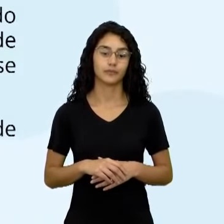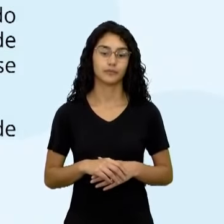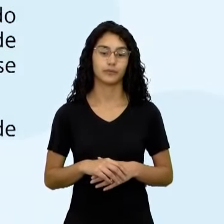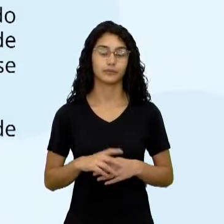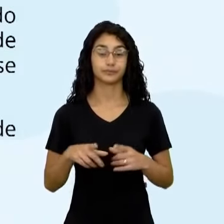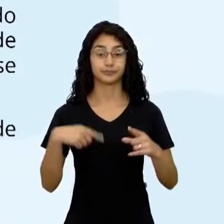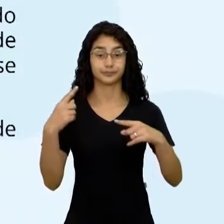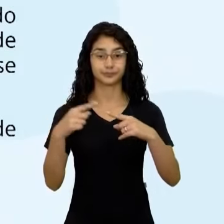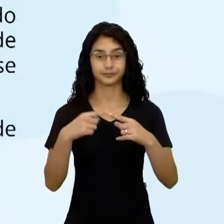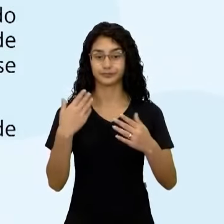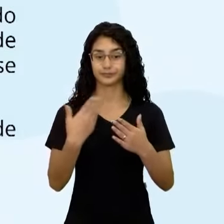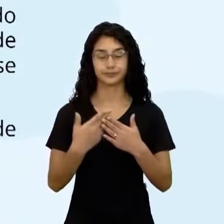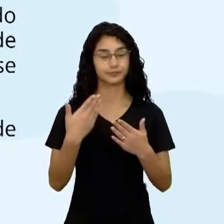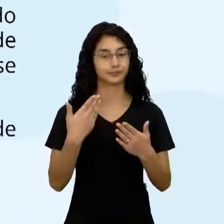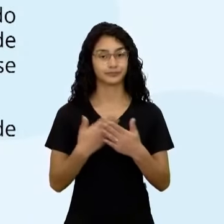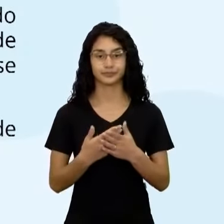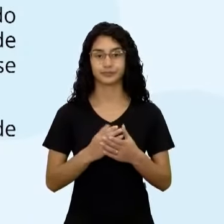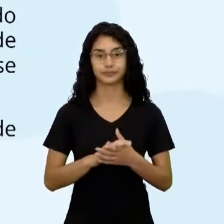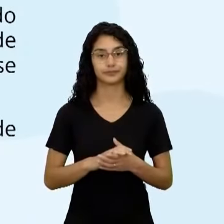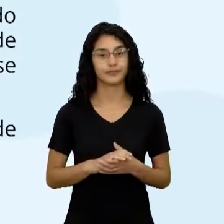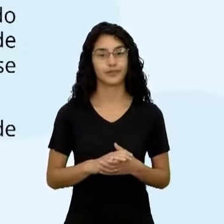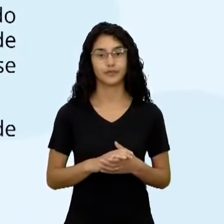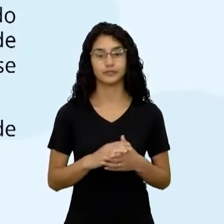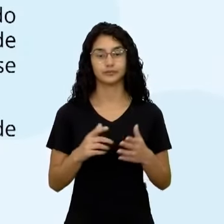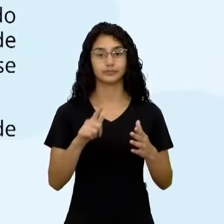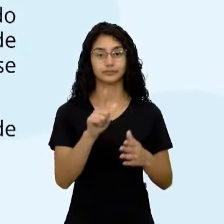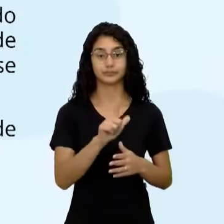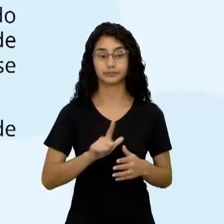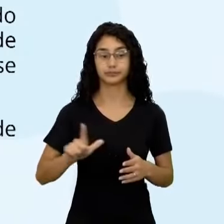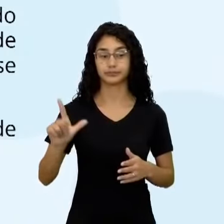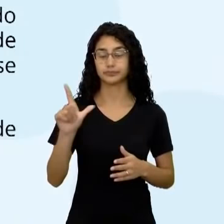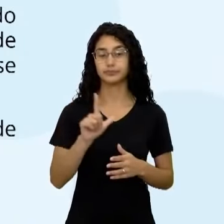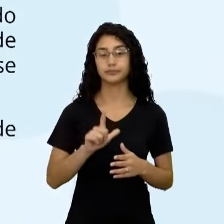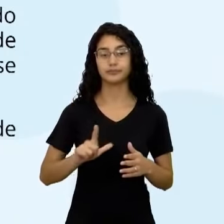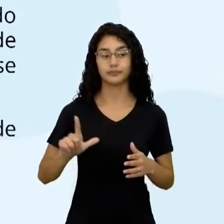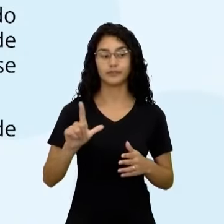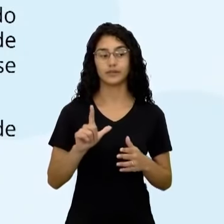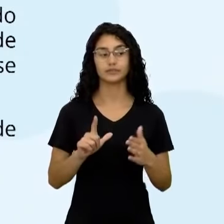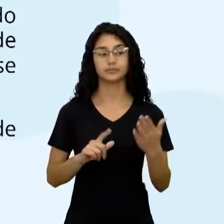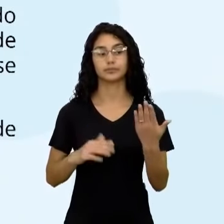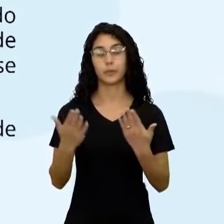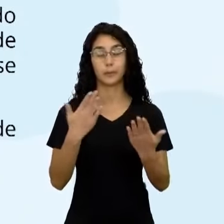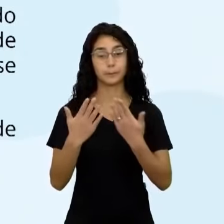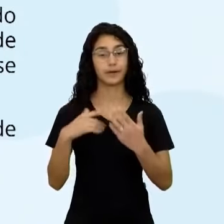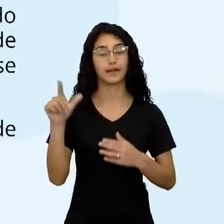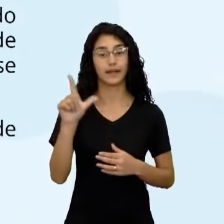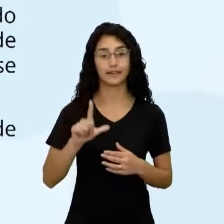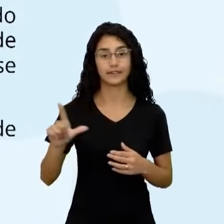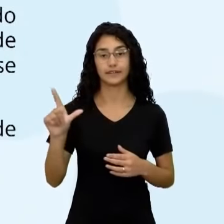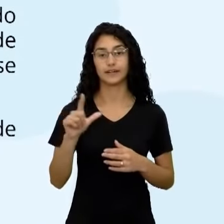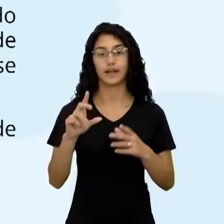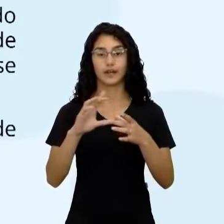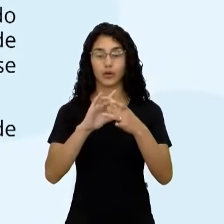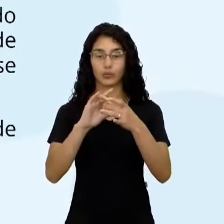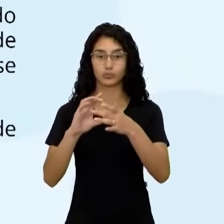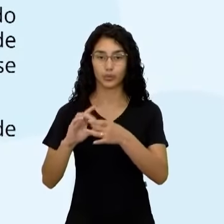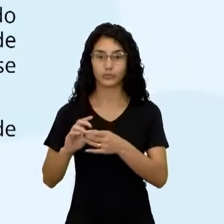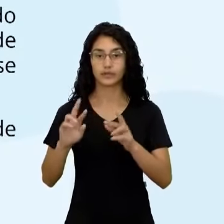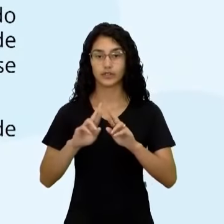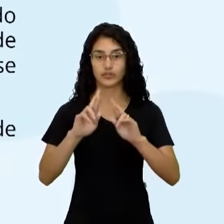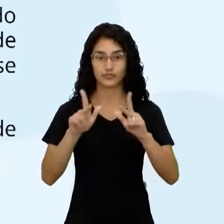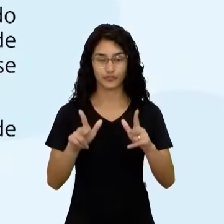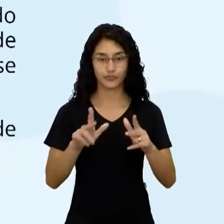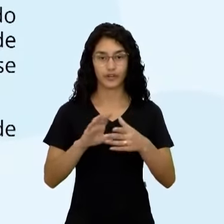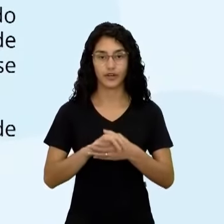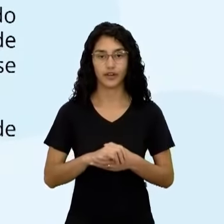objetivos da aula comparar obras literárias do mesmo título sendo apresentadas em contextos diferentes